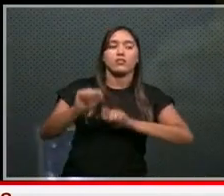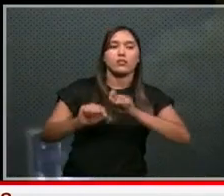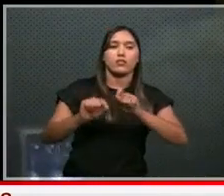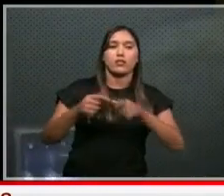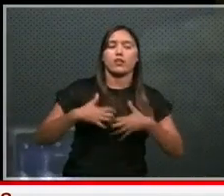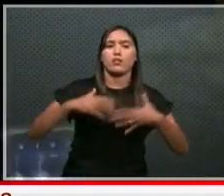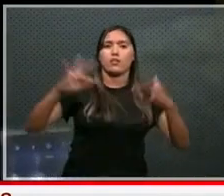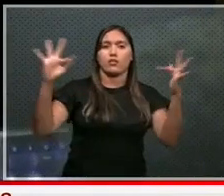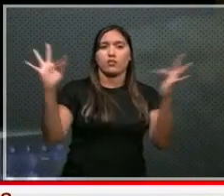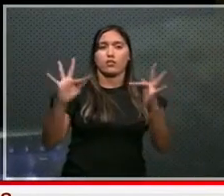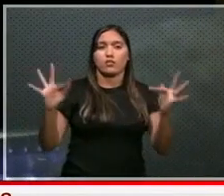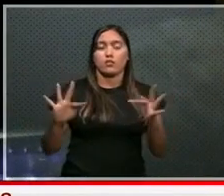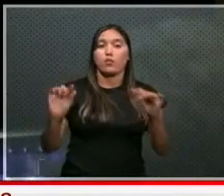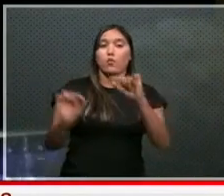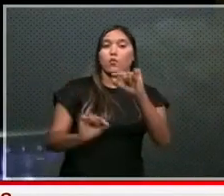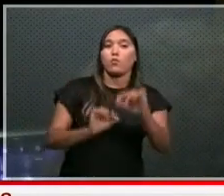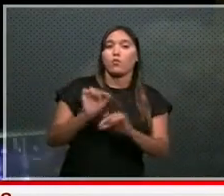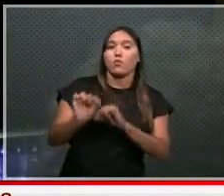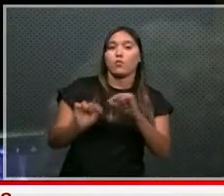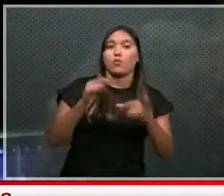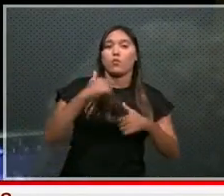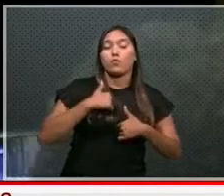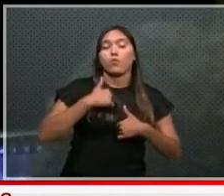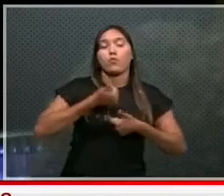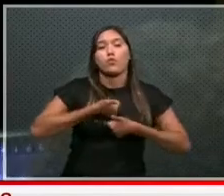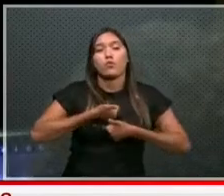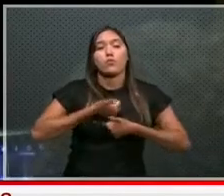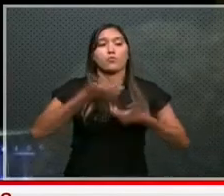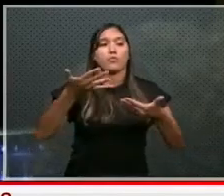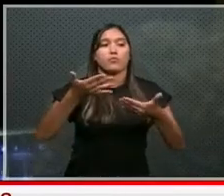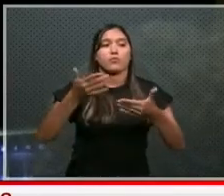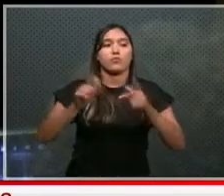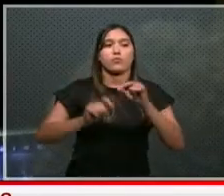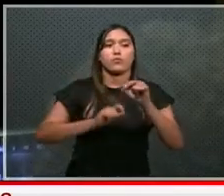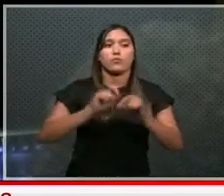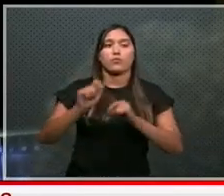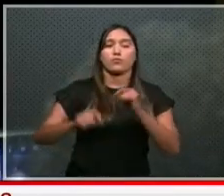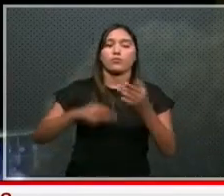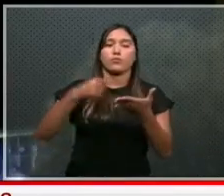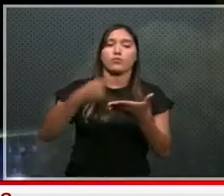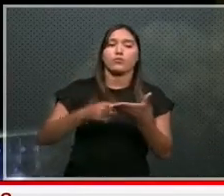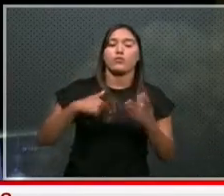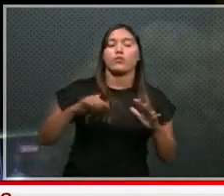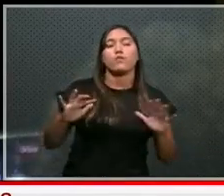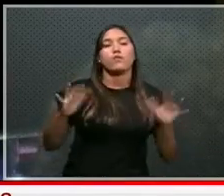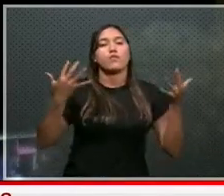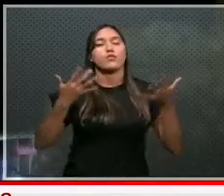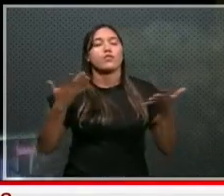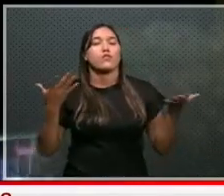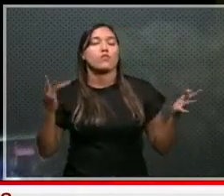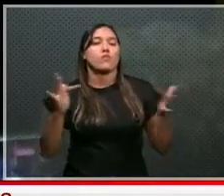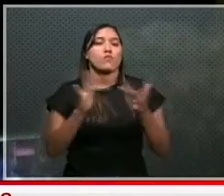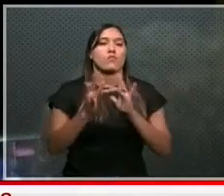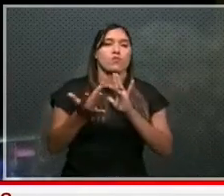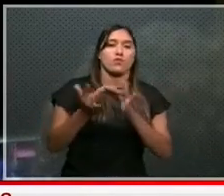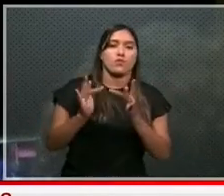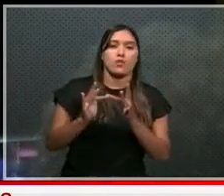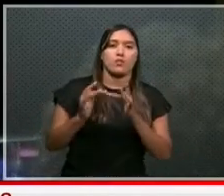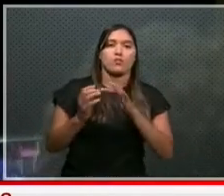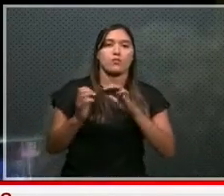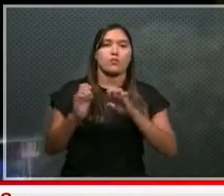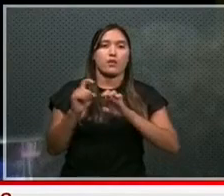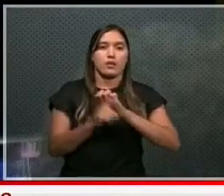muita felicidade que eu posso me pronunciar aqui e participar neste momento festivo e de celebração para Embrapa